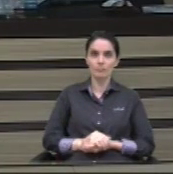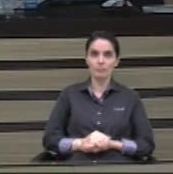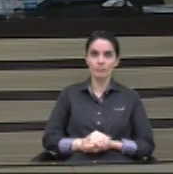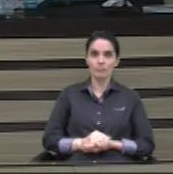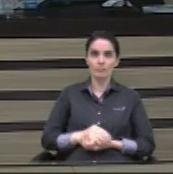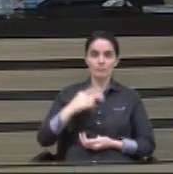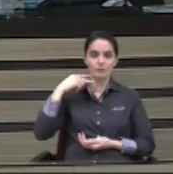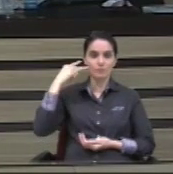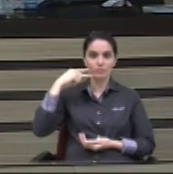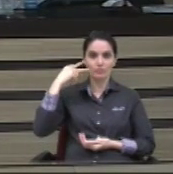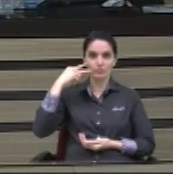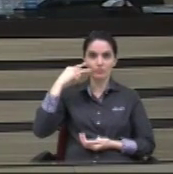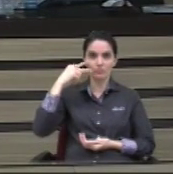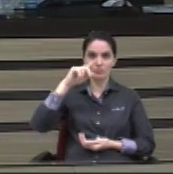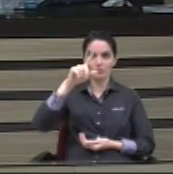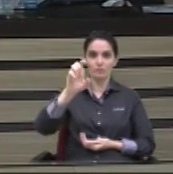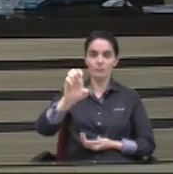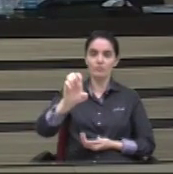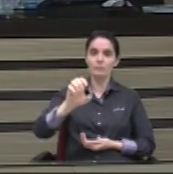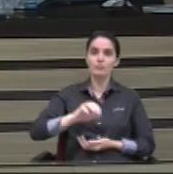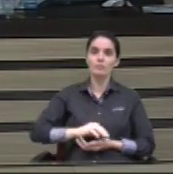do vereador Zé Damix.